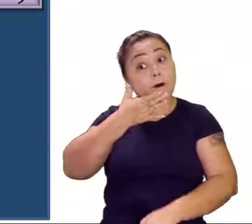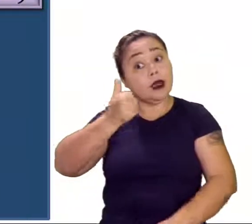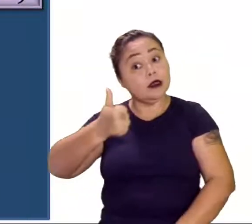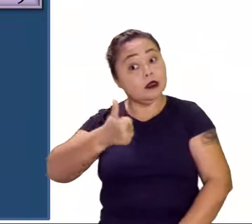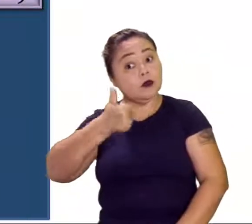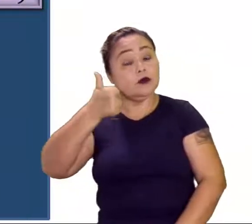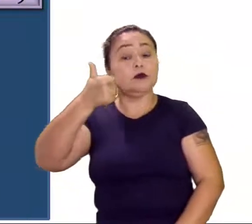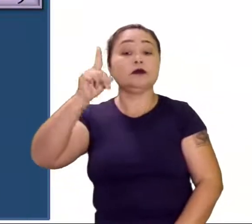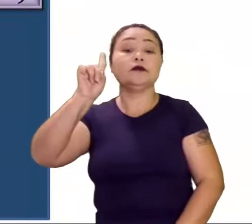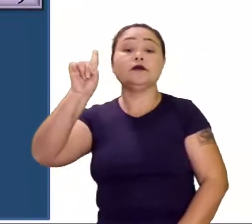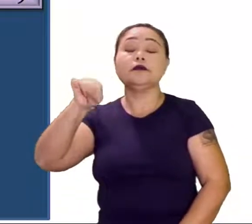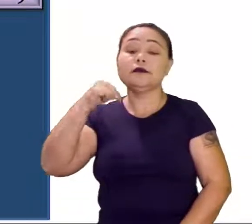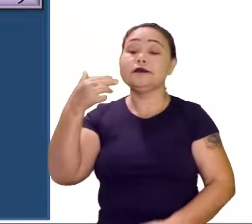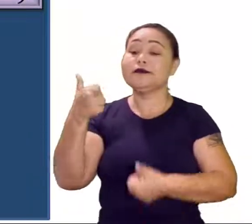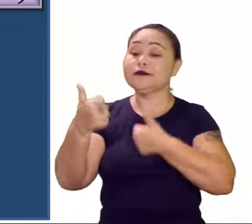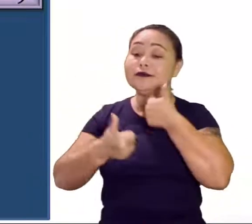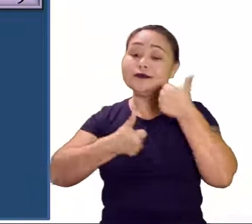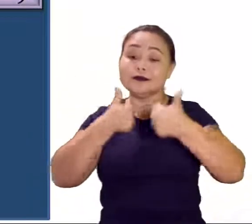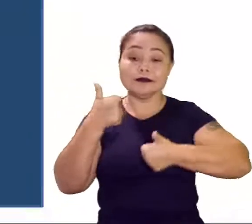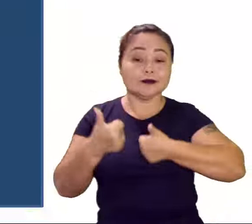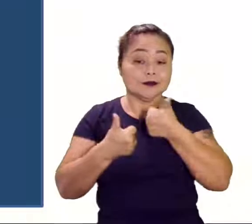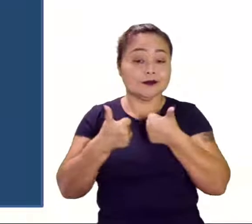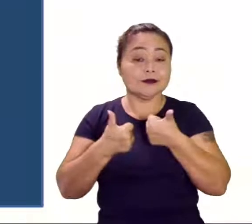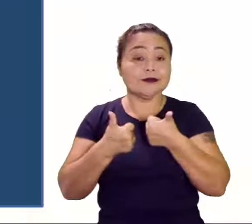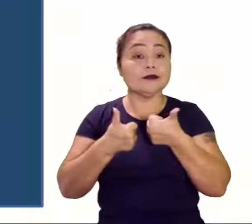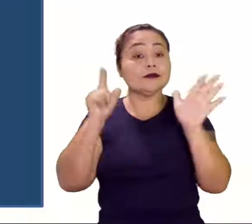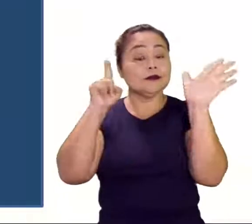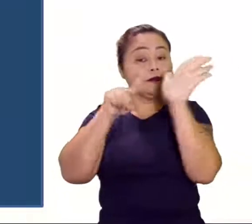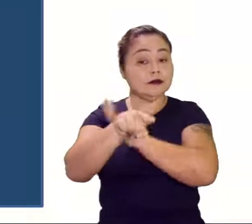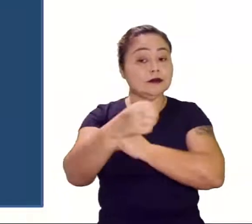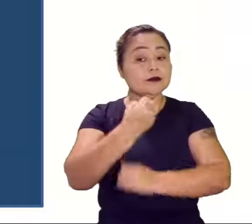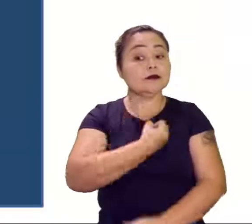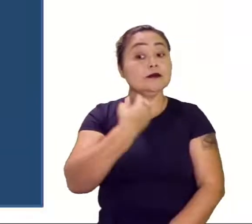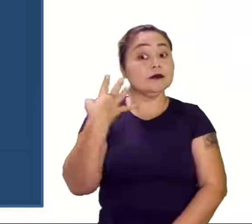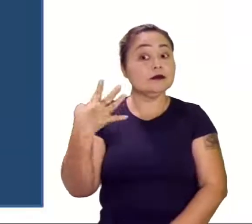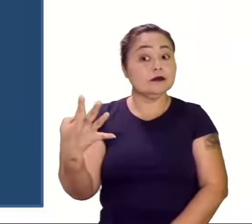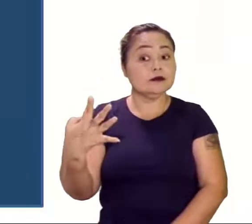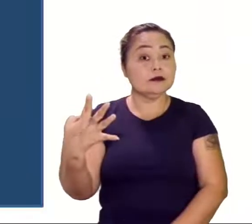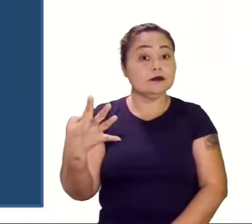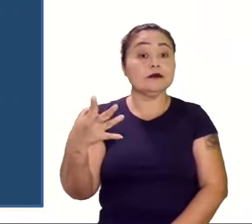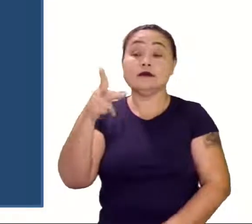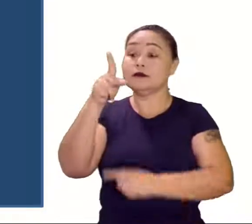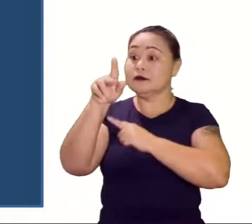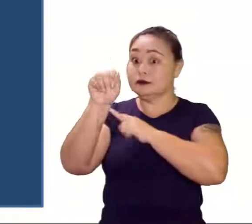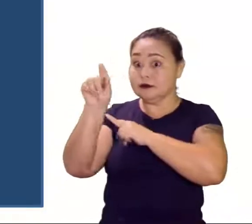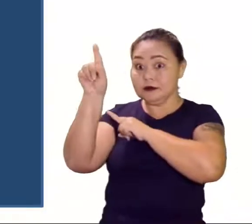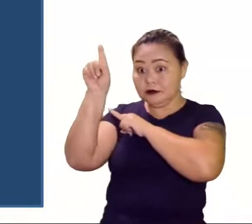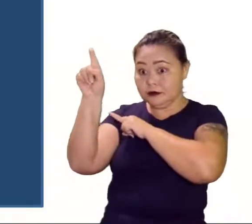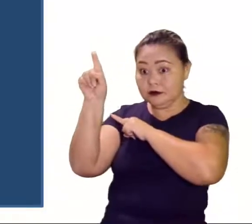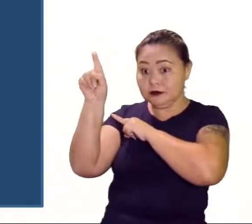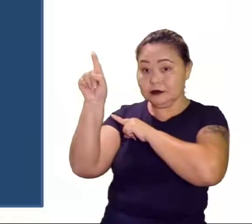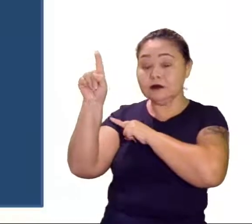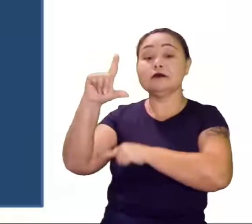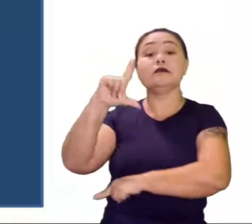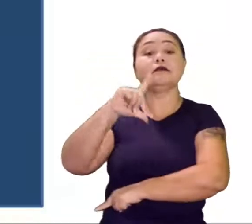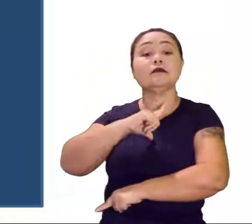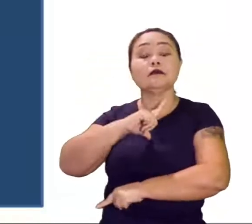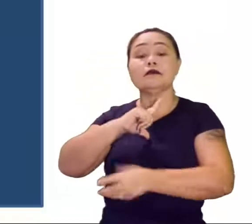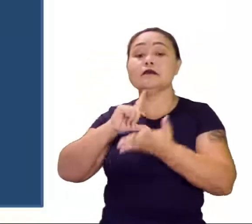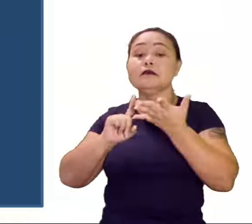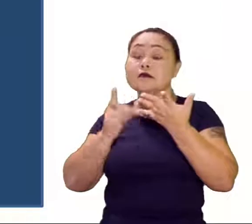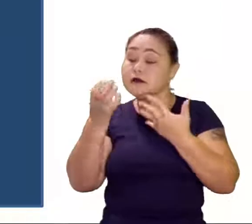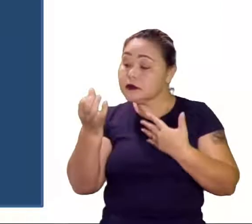certo? Certo. Então, beleza. Então, vamos lá. Pergunta de número 4 agora. Na PA abaixo,